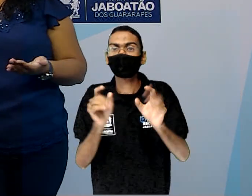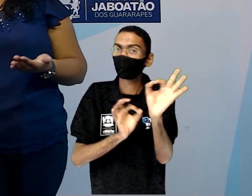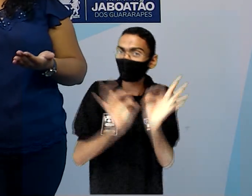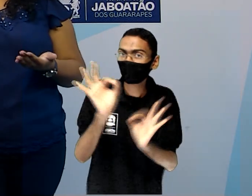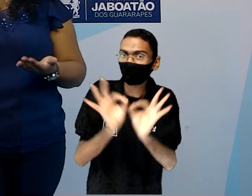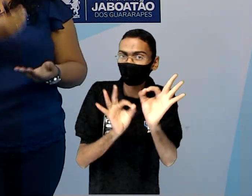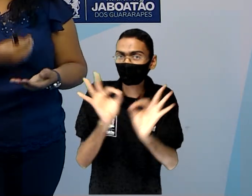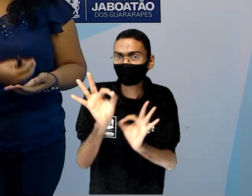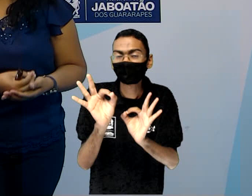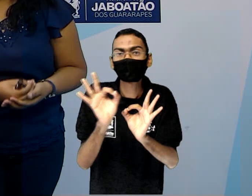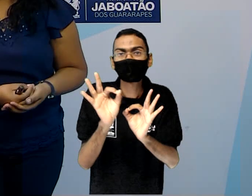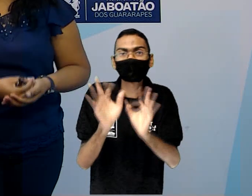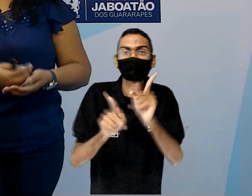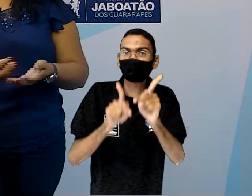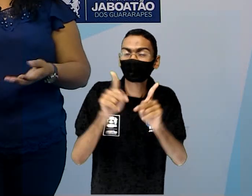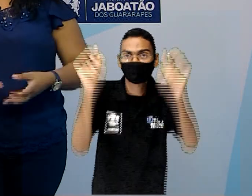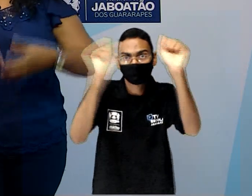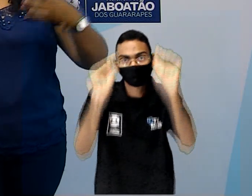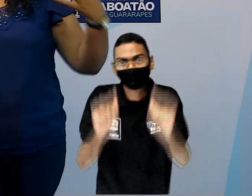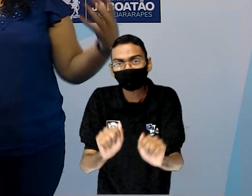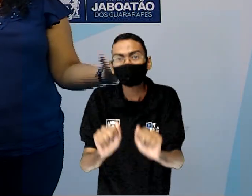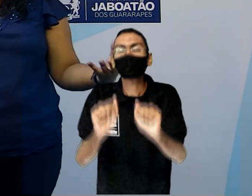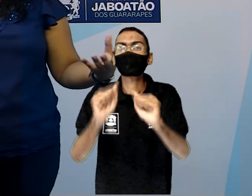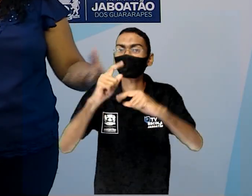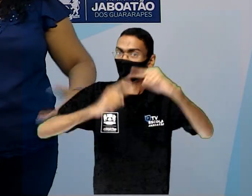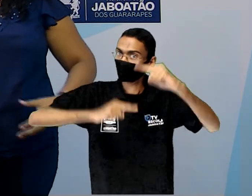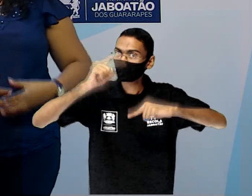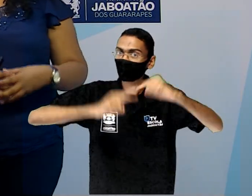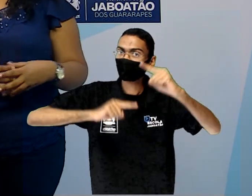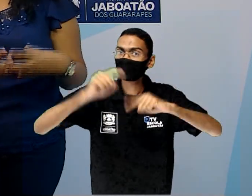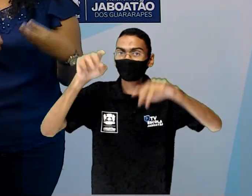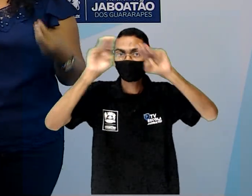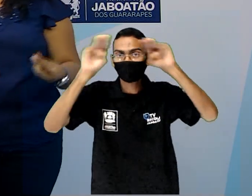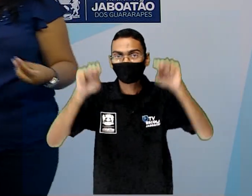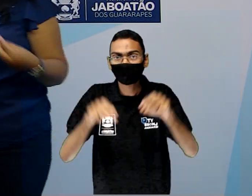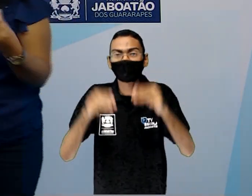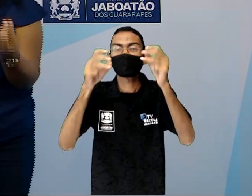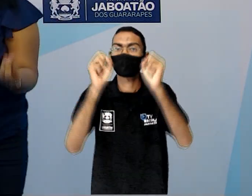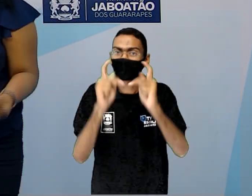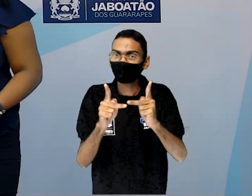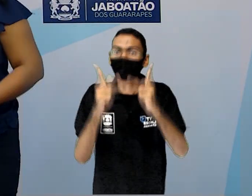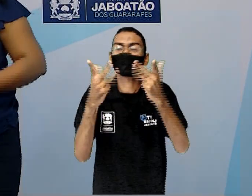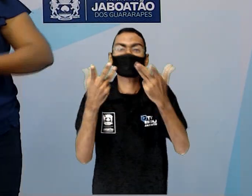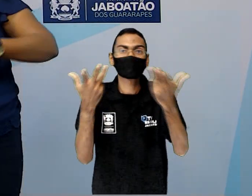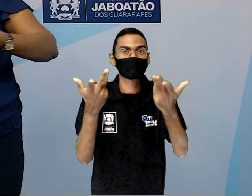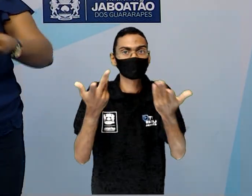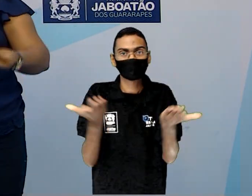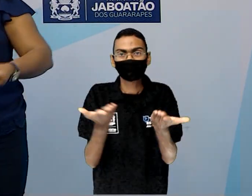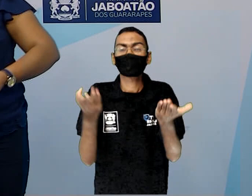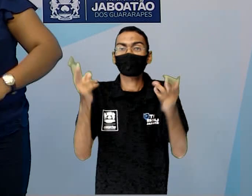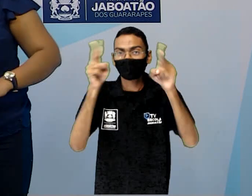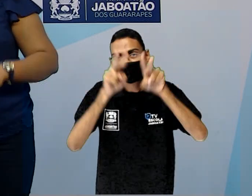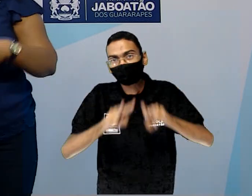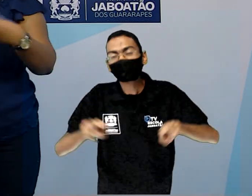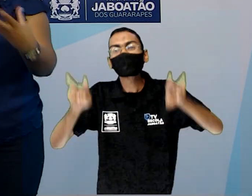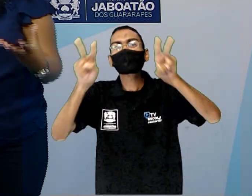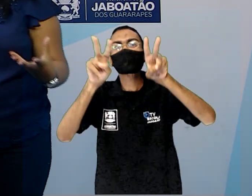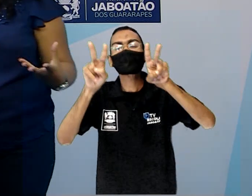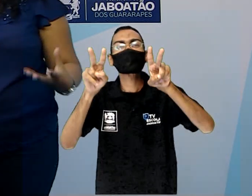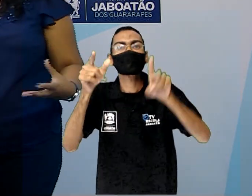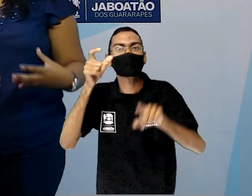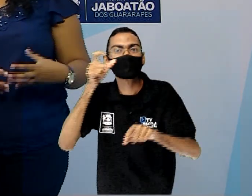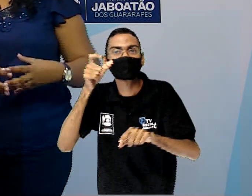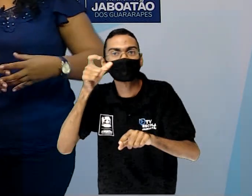o público do objeto artístico, dos museus. Então, hoje em dia, se eu quiser assistir uma exposição, visitar